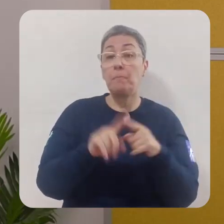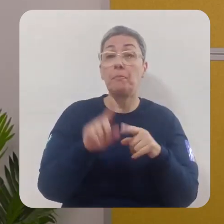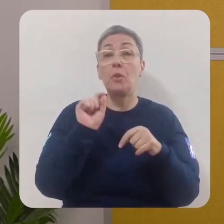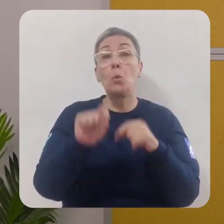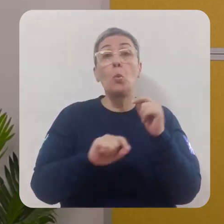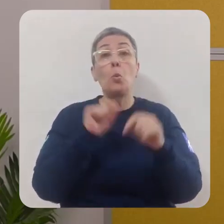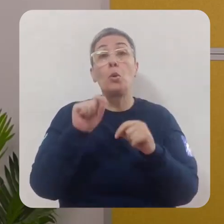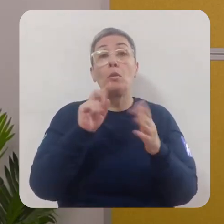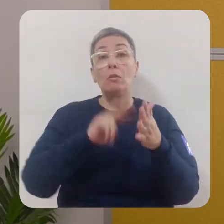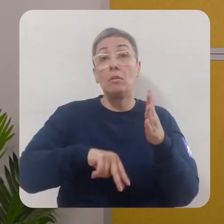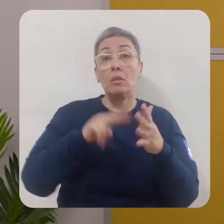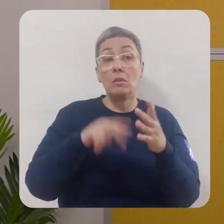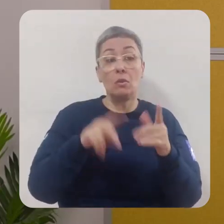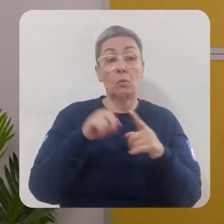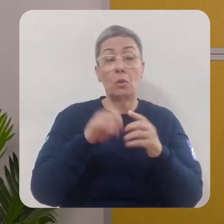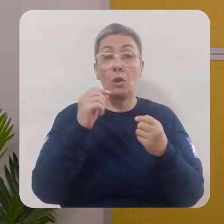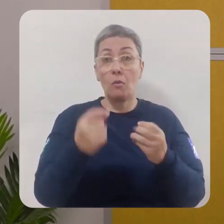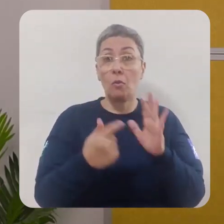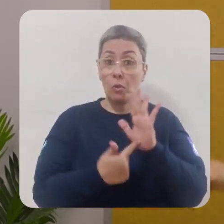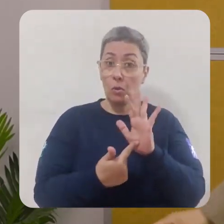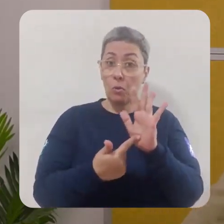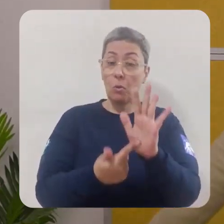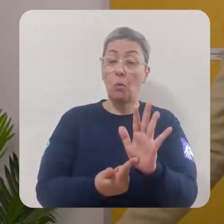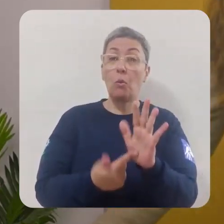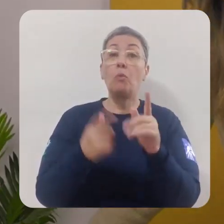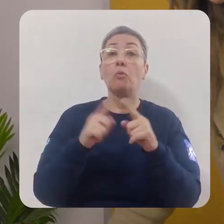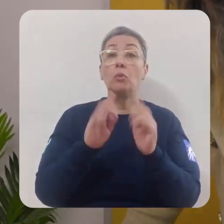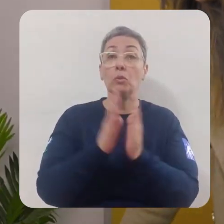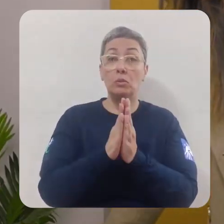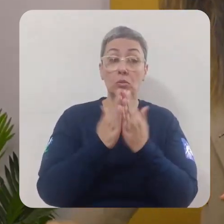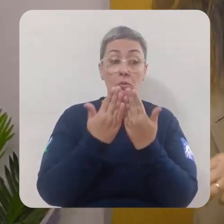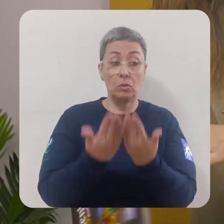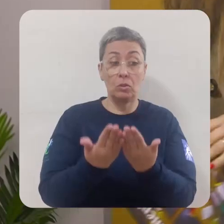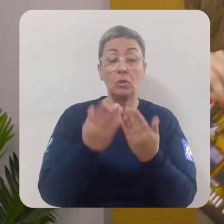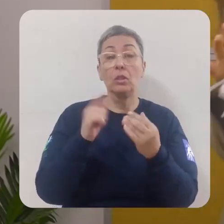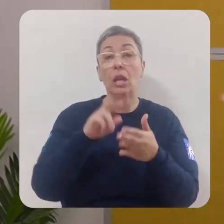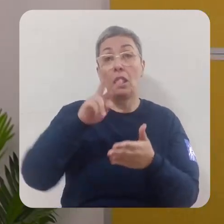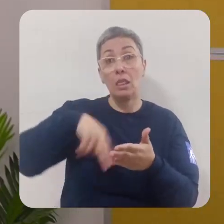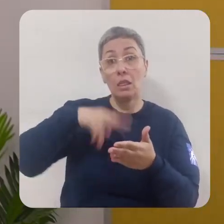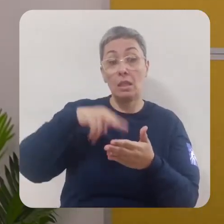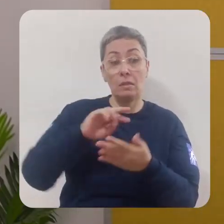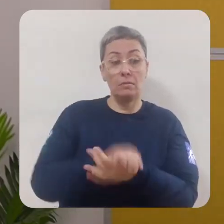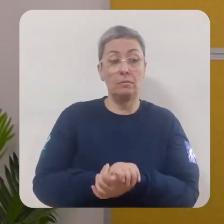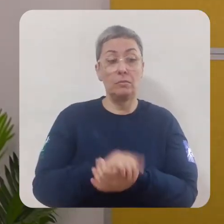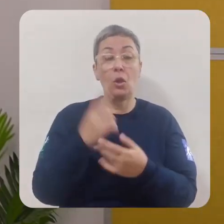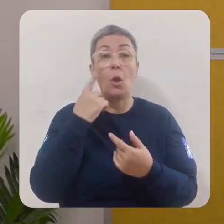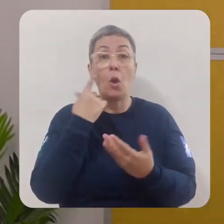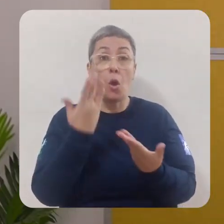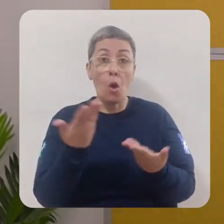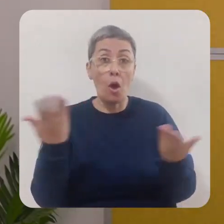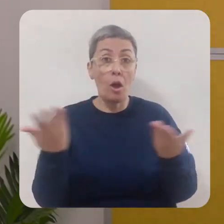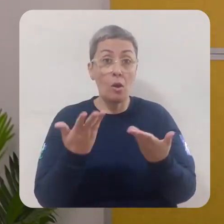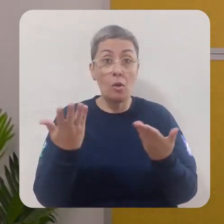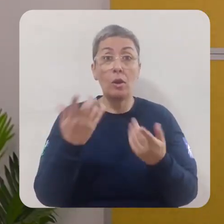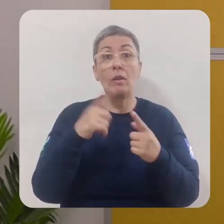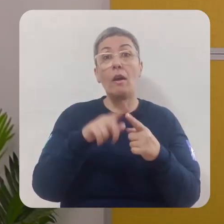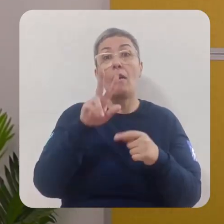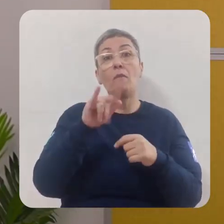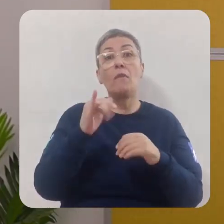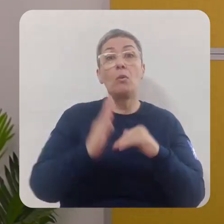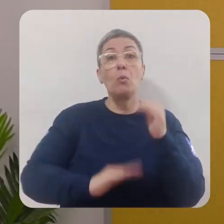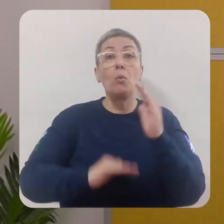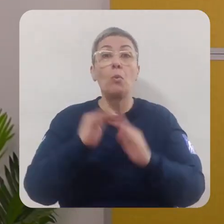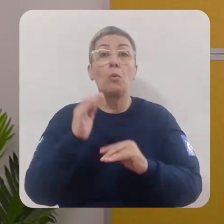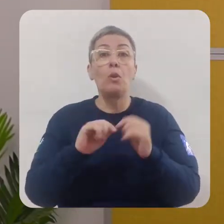educando. Então, o que é leitura? Eu vou mostrar para ele o livro de leitura. Então, olha, agora nós